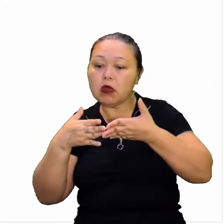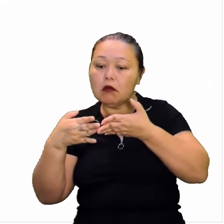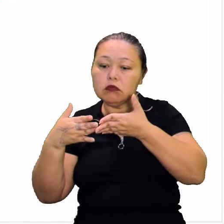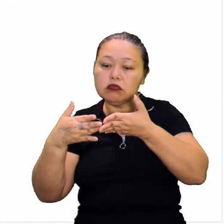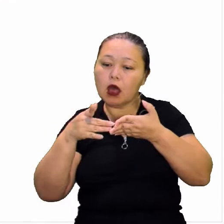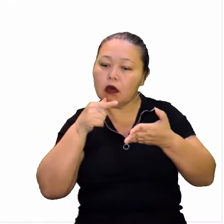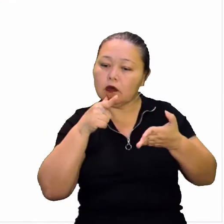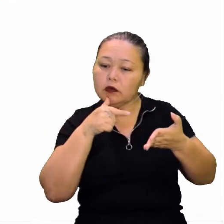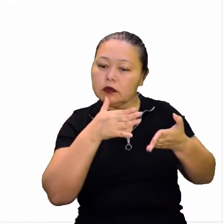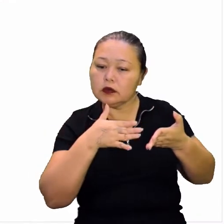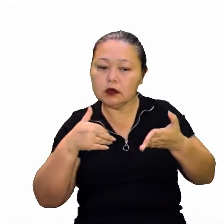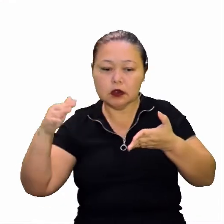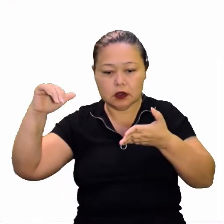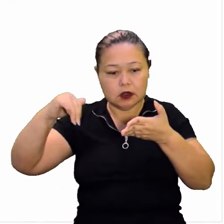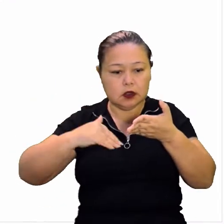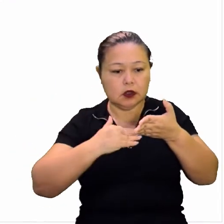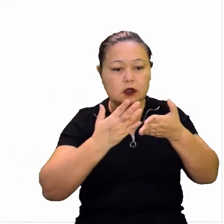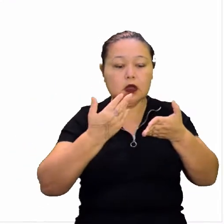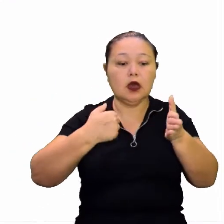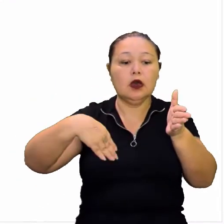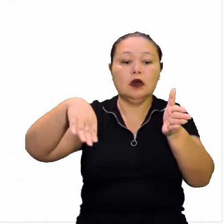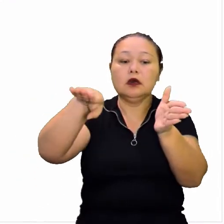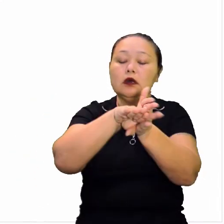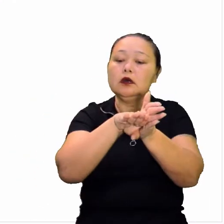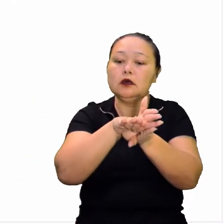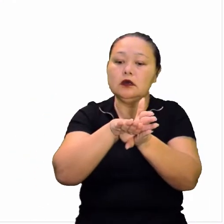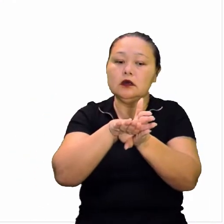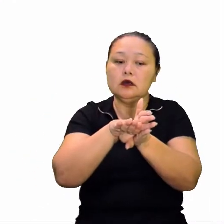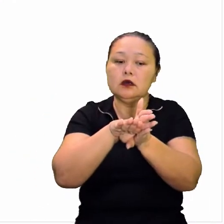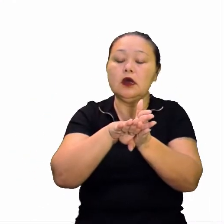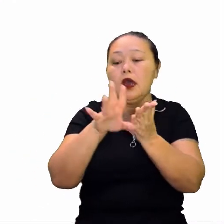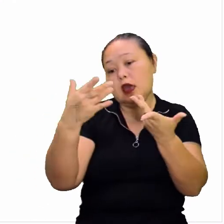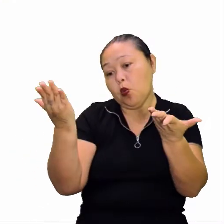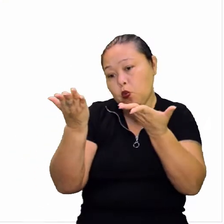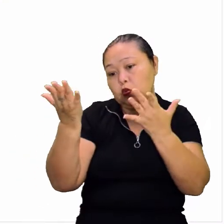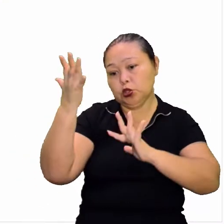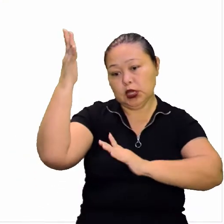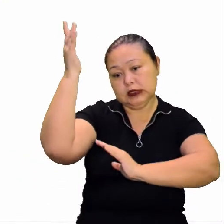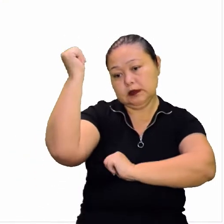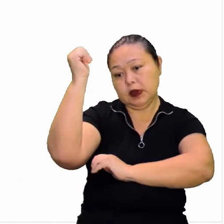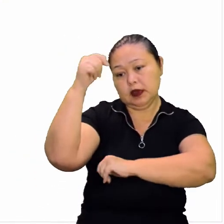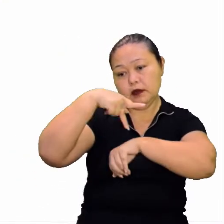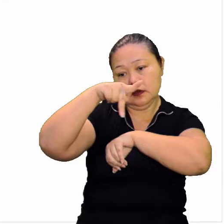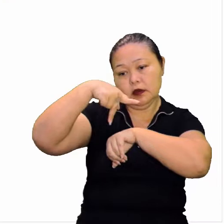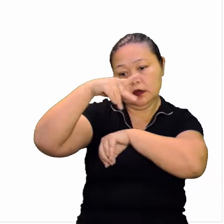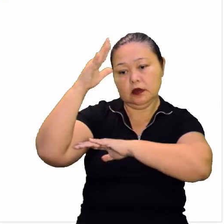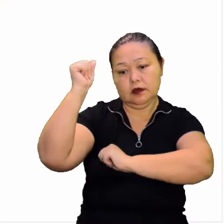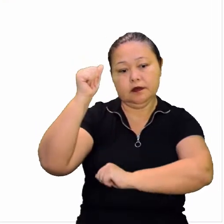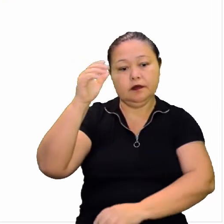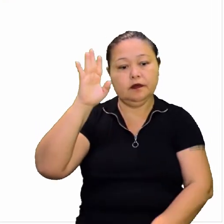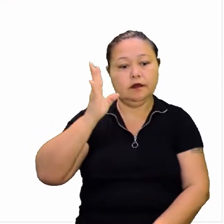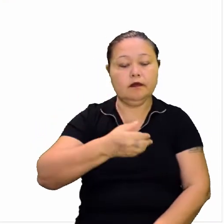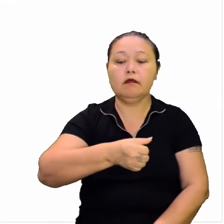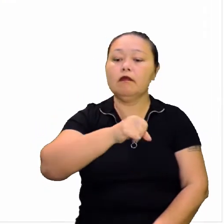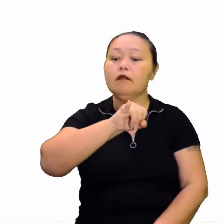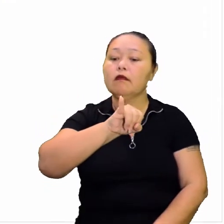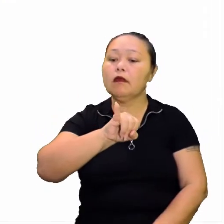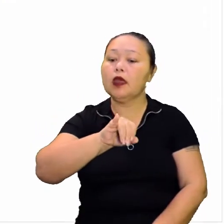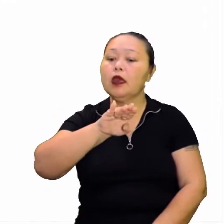até chegar aqui, aonde vai ser a Espanha, na